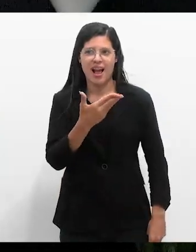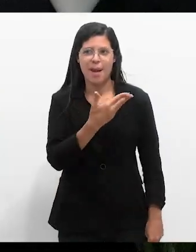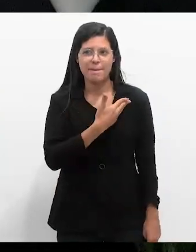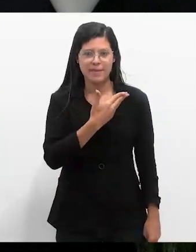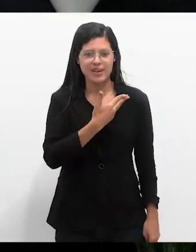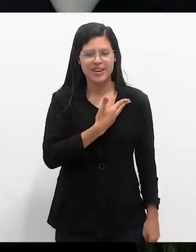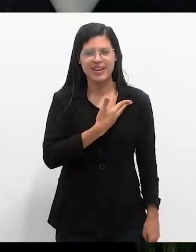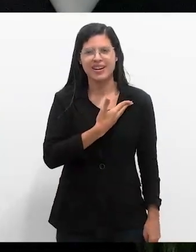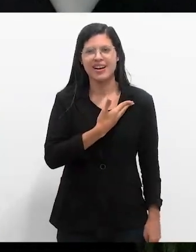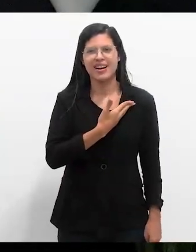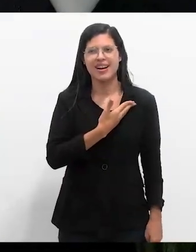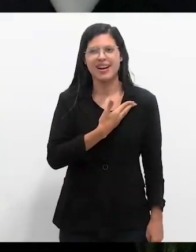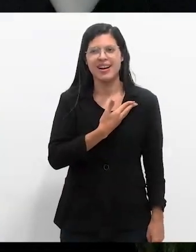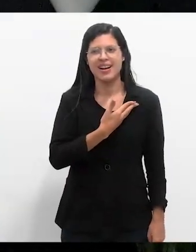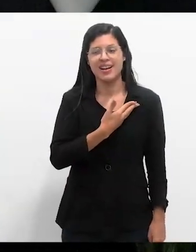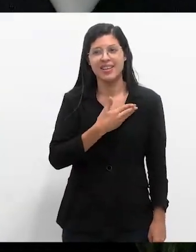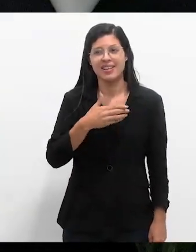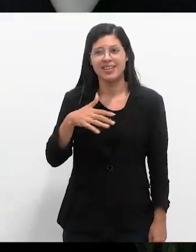e da